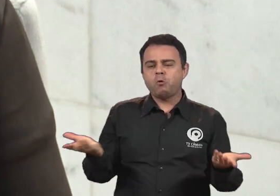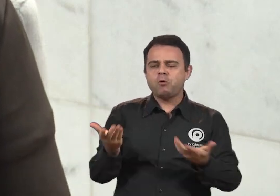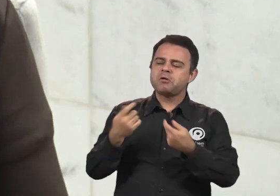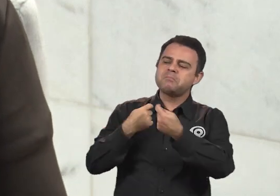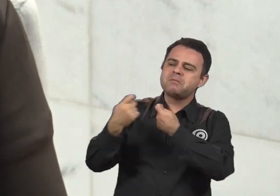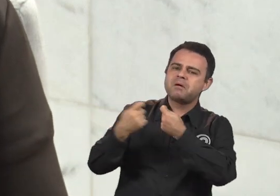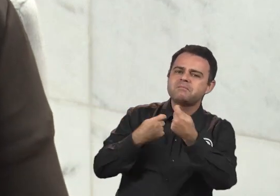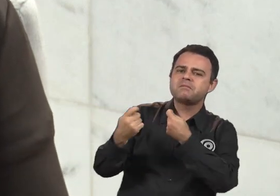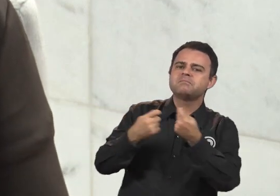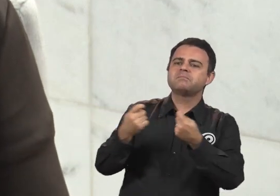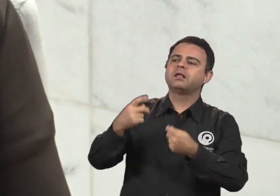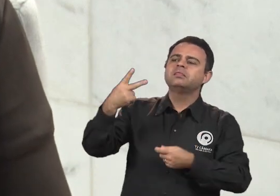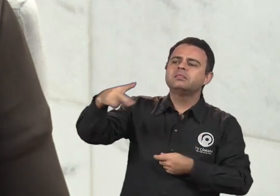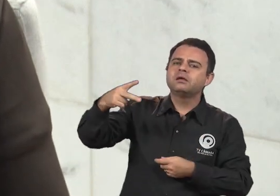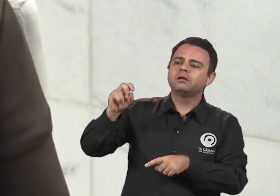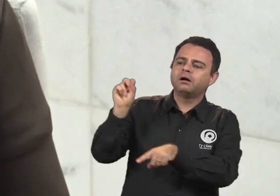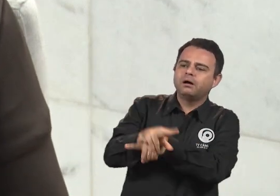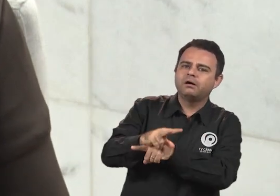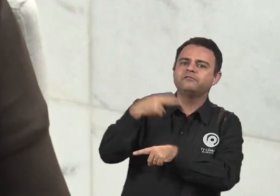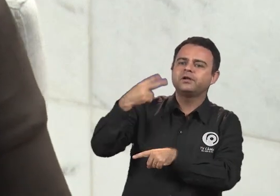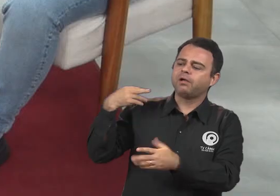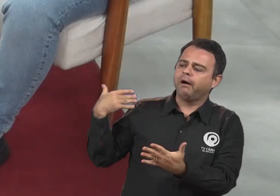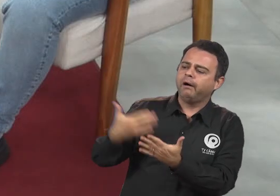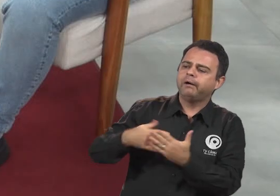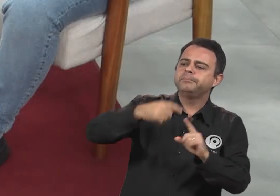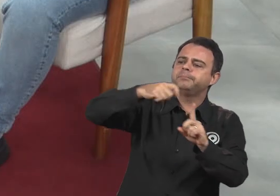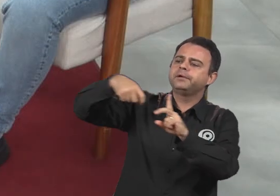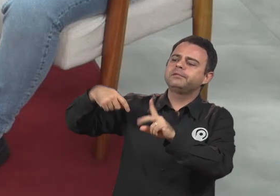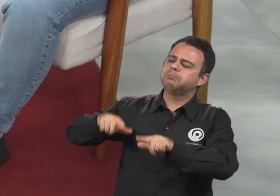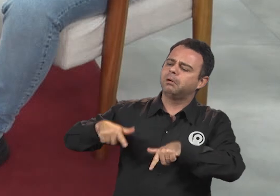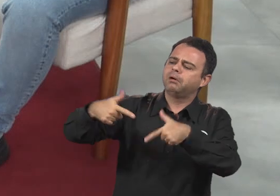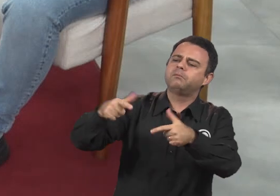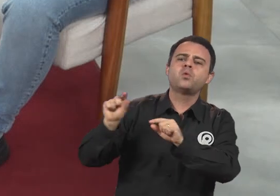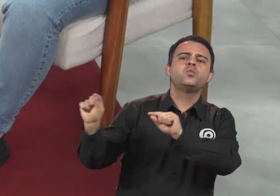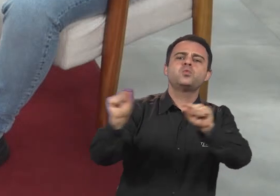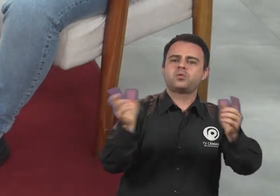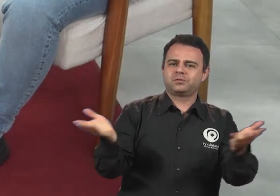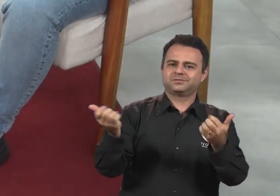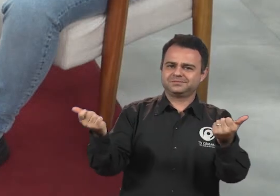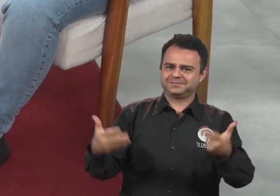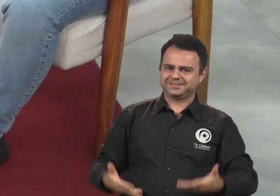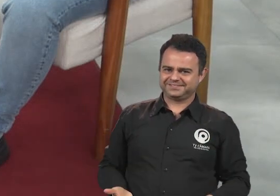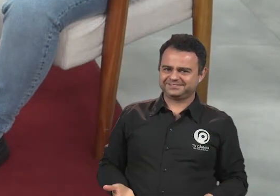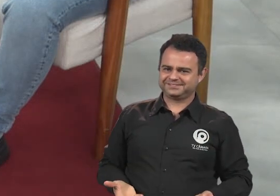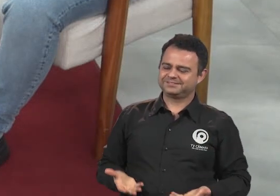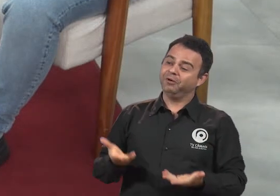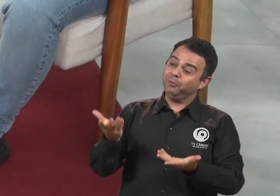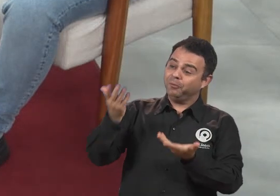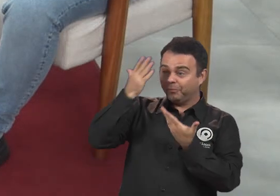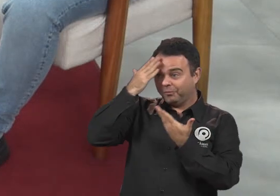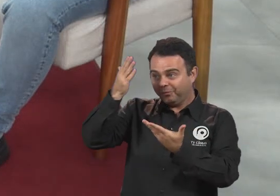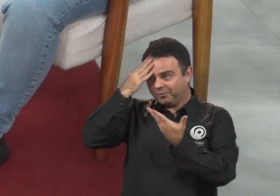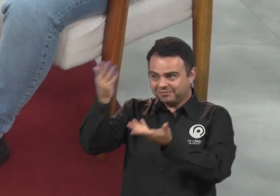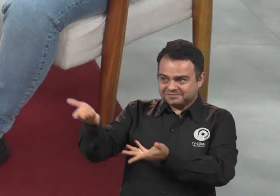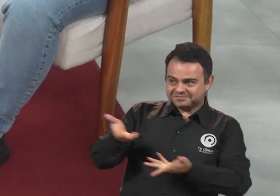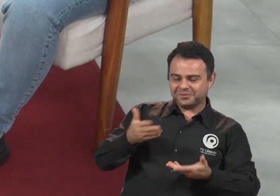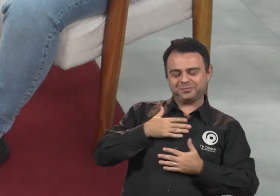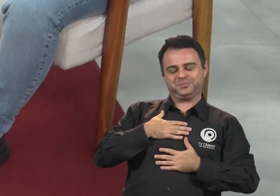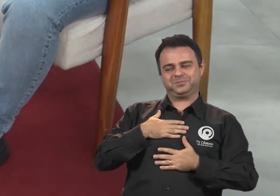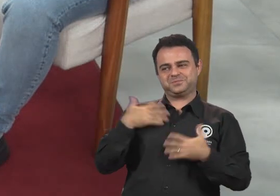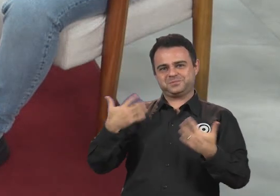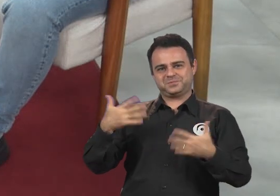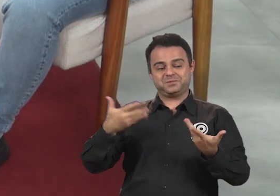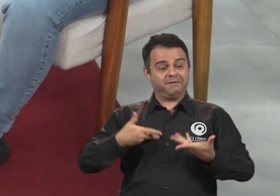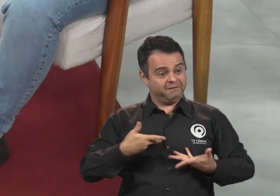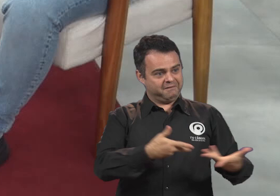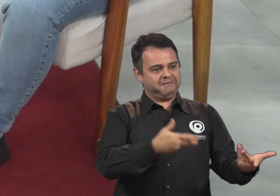sobre esses primeiros meses de mandato. Obrigada, vereador, pela sua presença aqui hoje. Eu que agradeço, Mariana. É um prazer poder falar